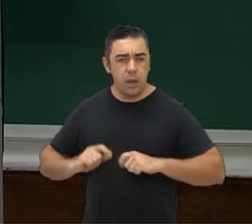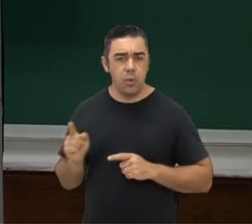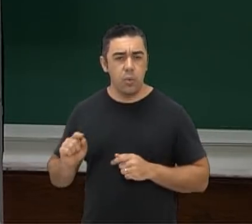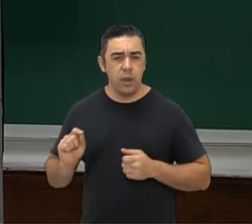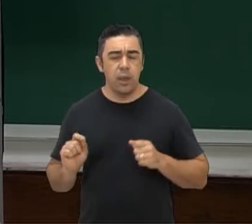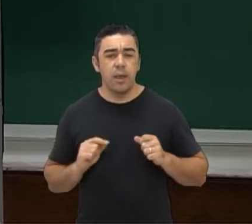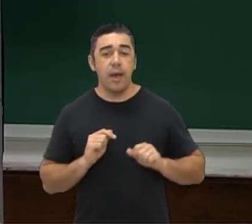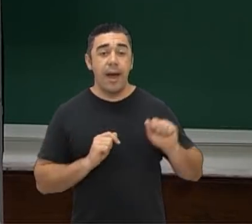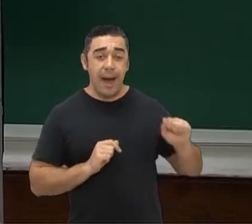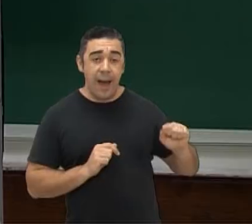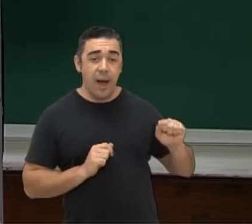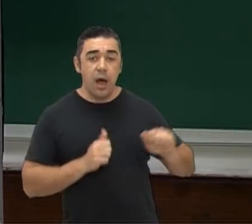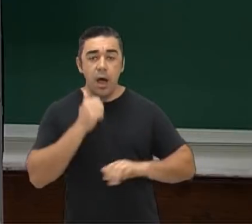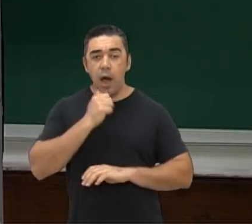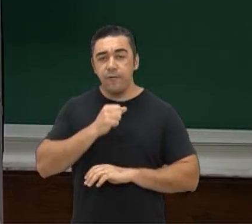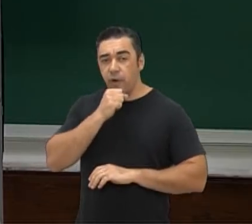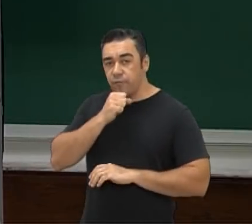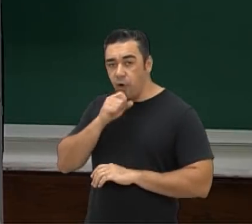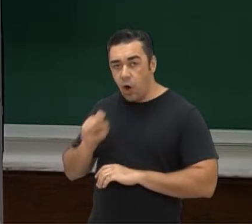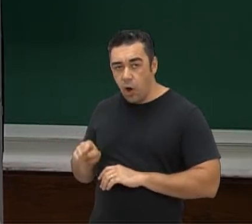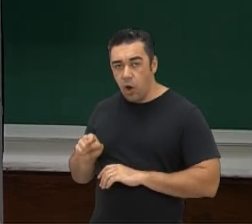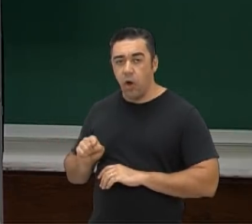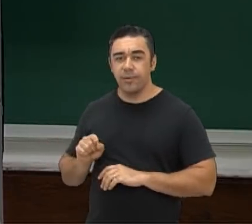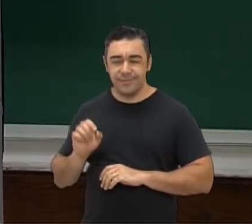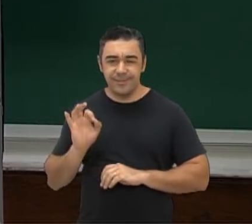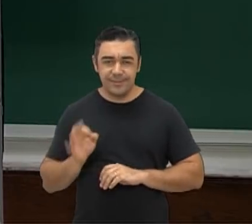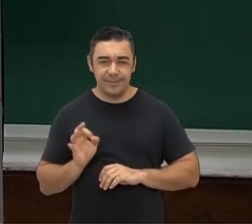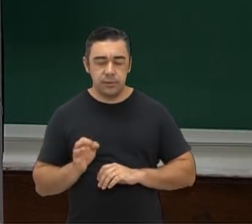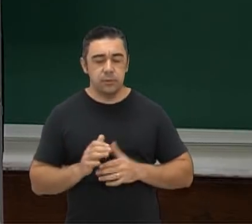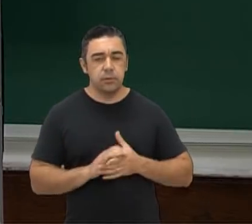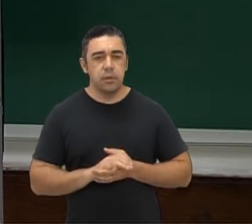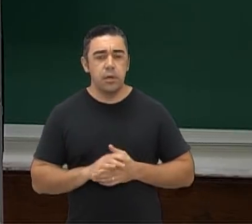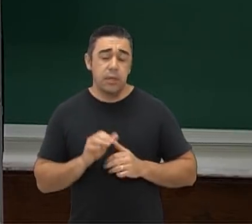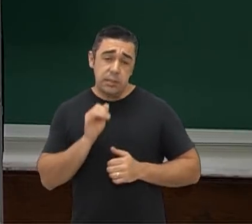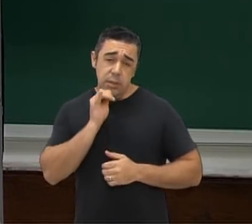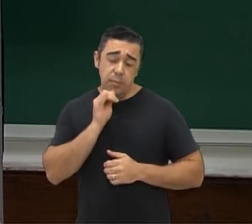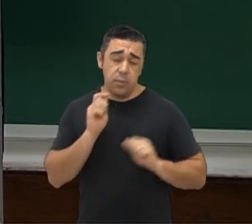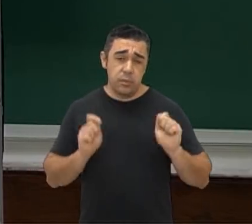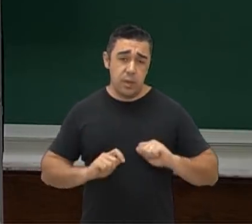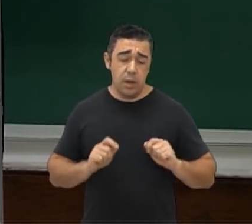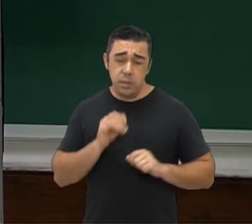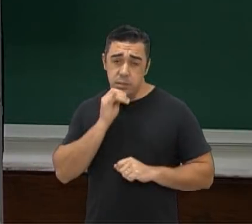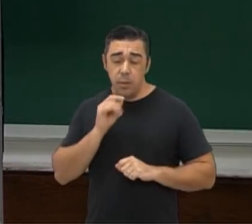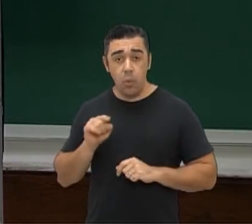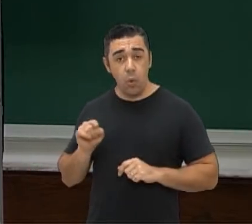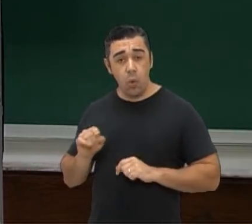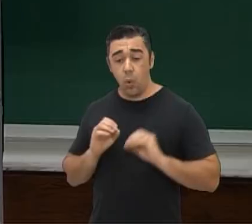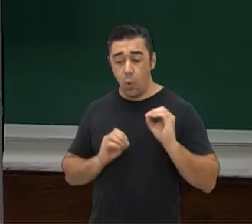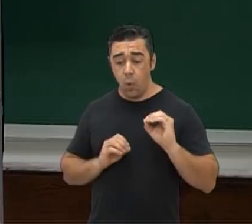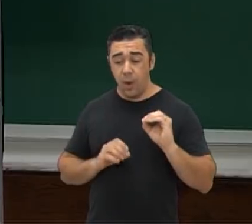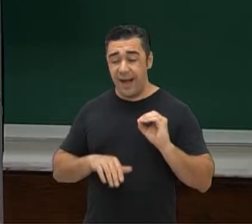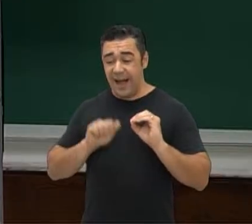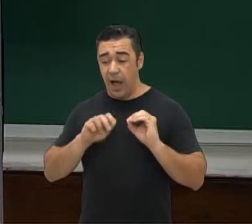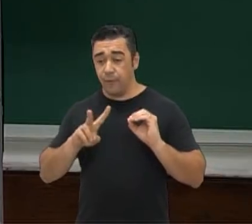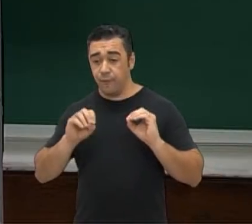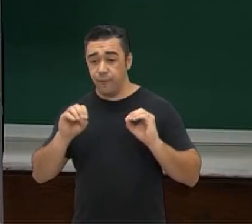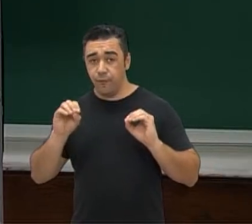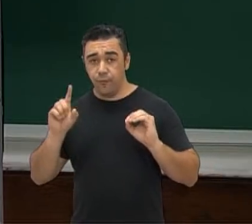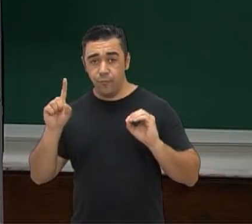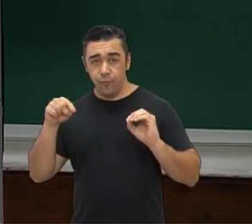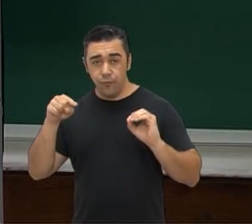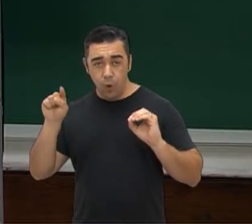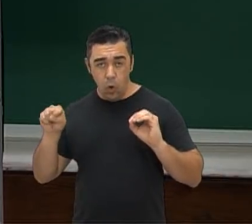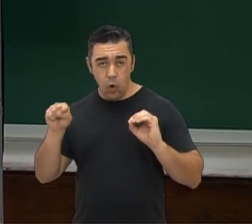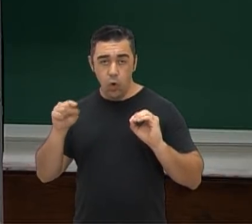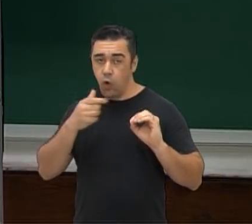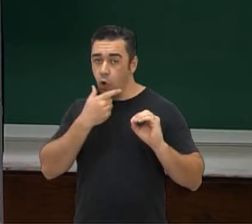artigo definido a na frente. Então, a avó. Né? Se eu pudesse colocar ali o artigo o avô, também eu tenho que avô